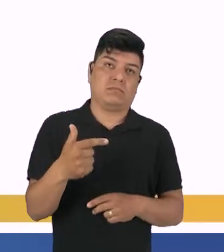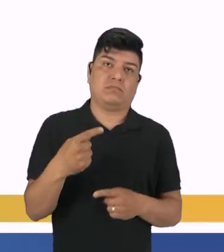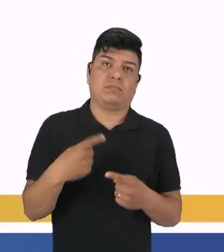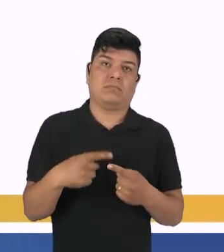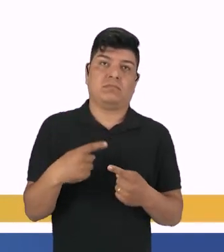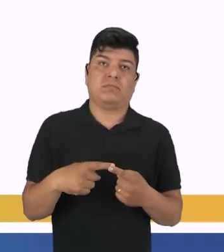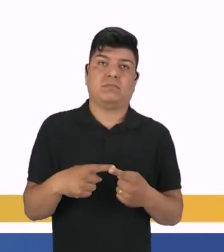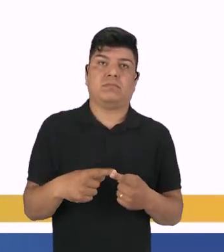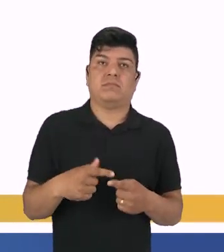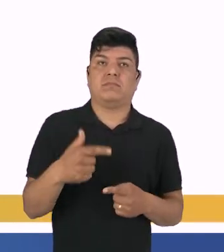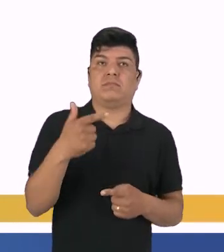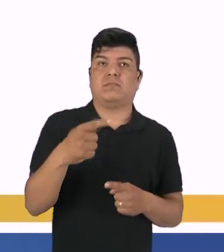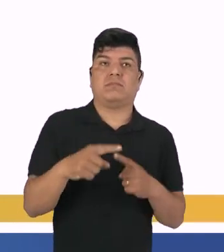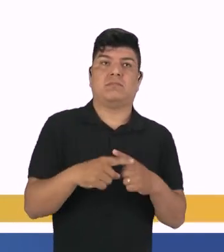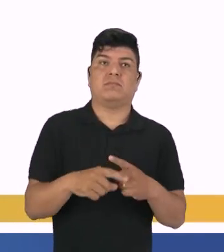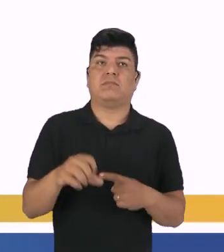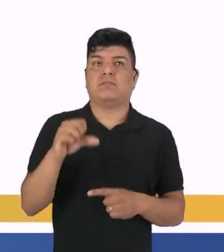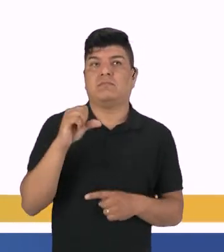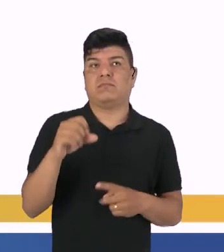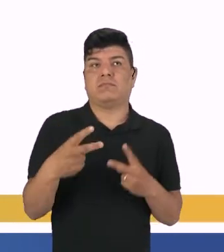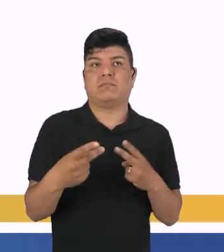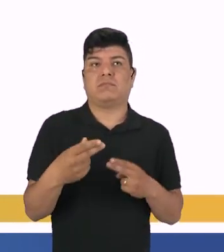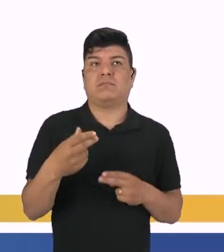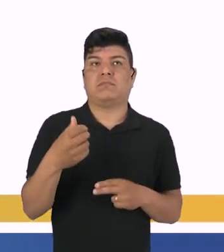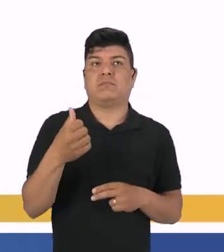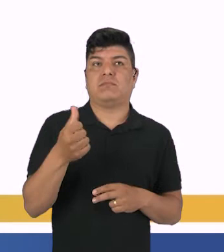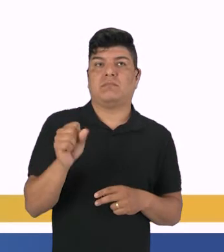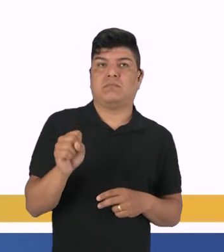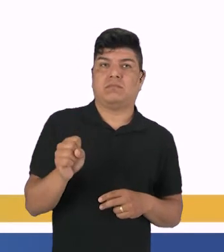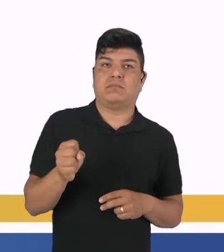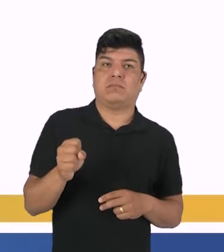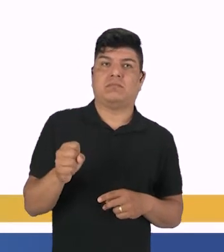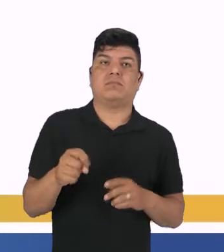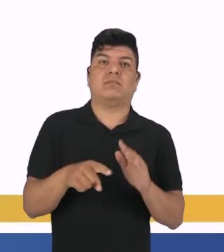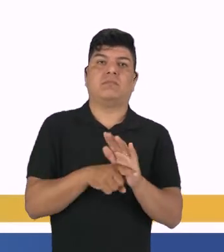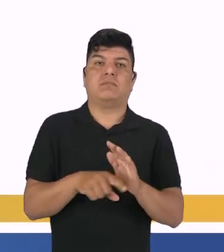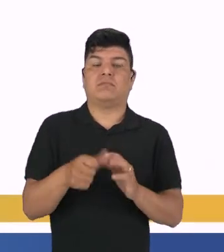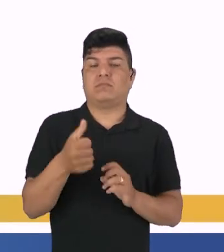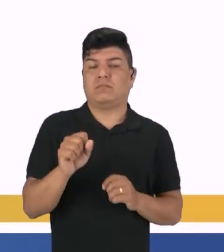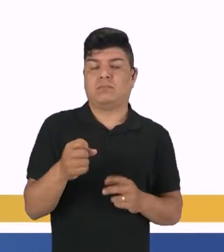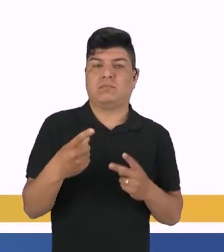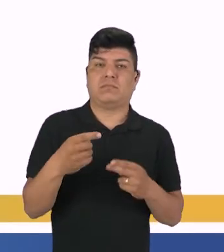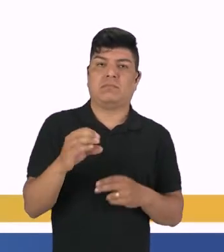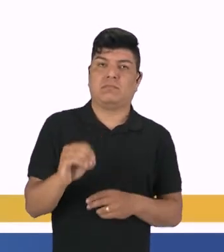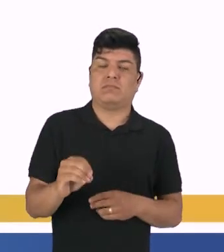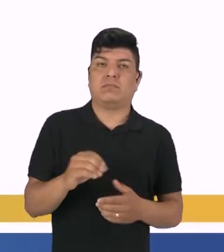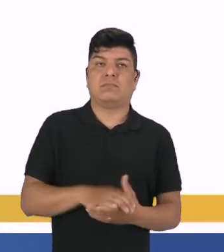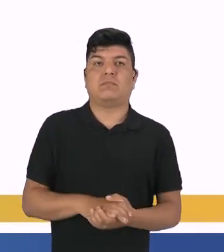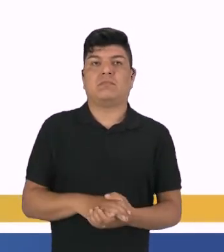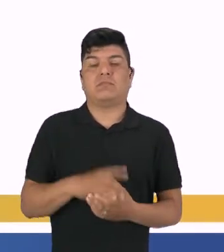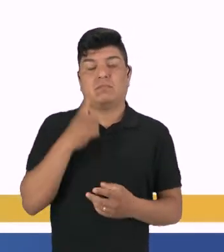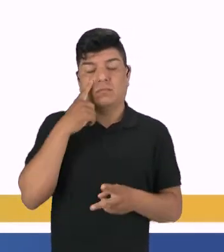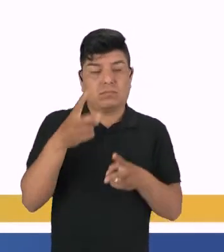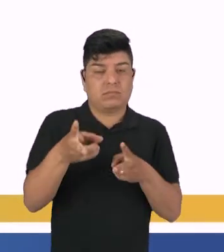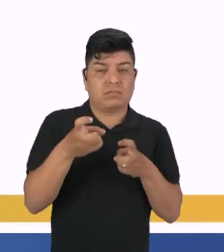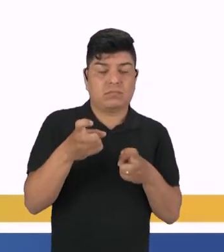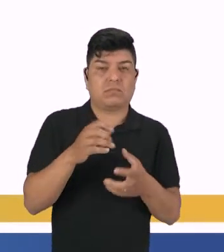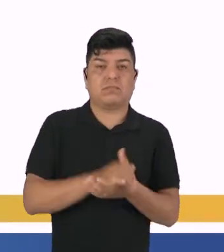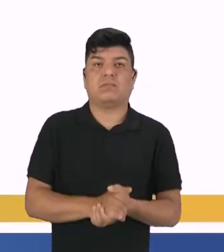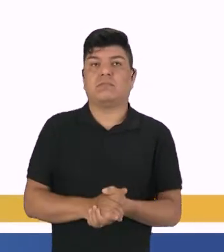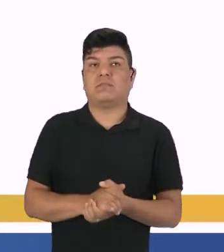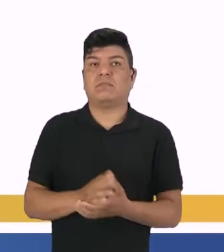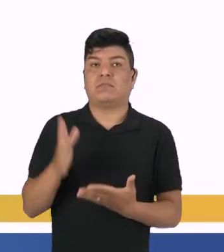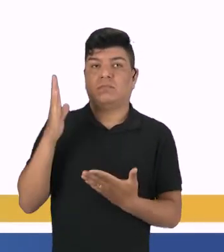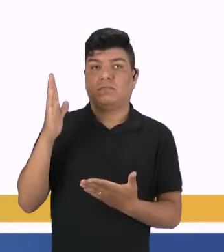Por quê? Porque 2 vezes 9, 18, né? E 18 menos 18, 0. Vocês perceberam que